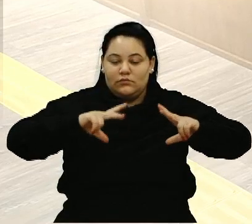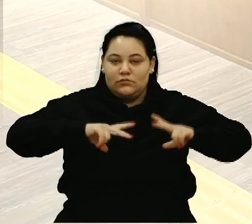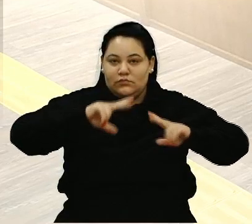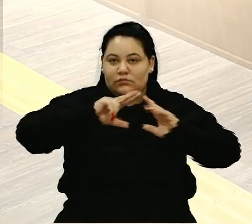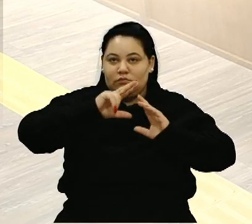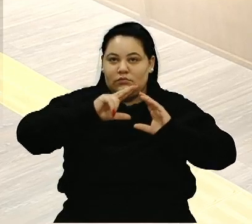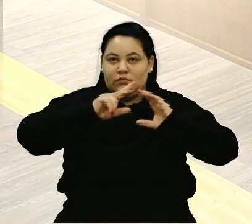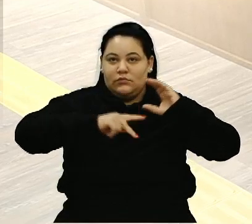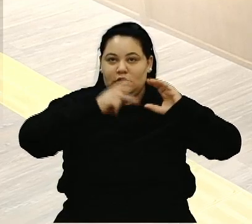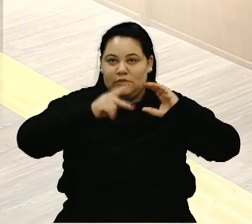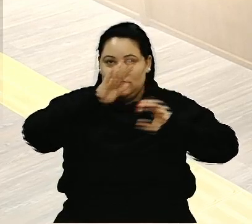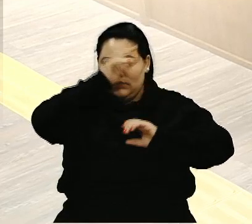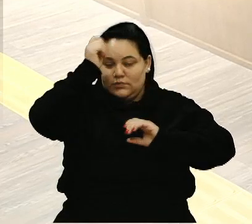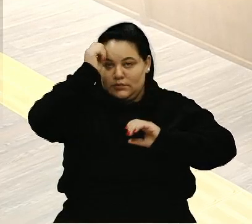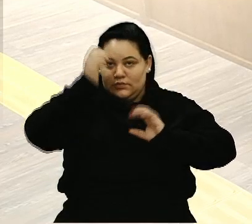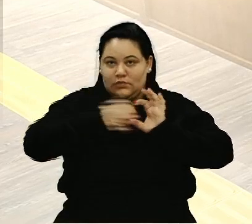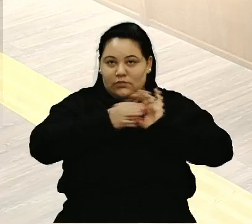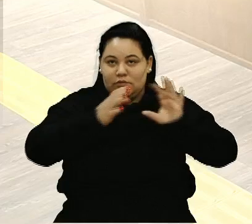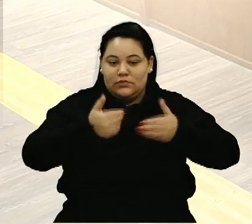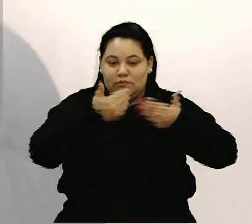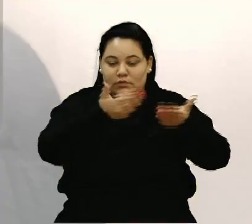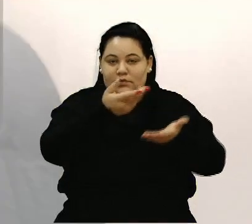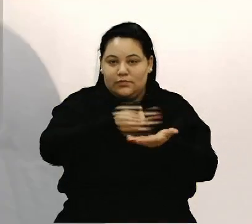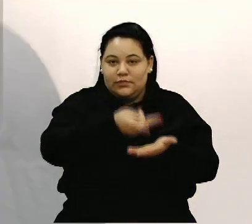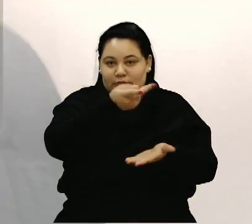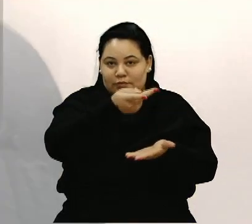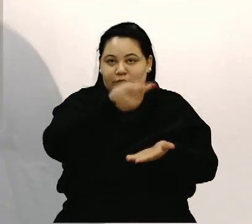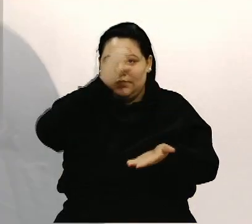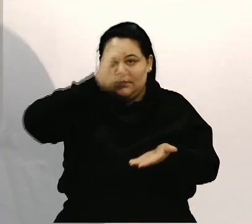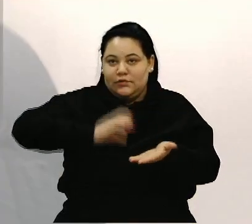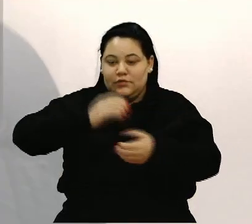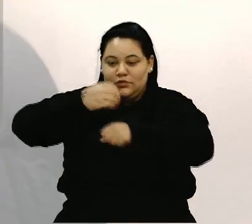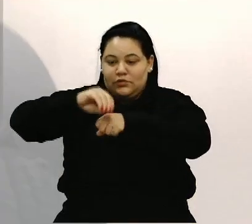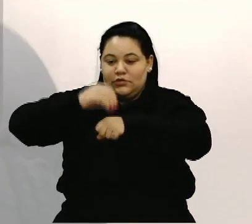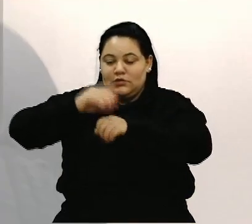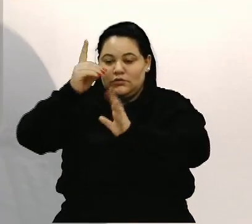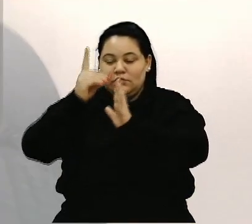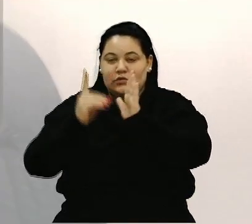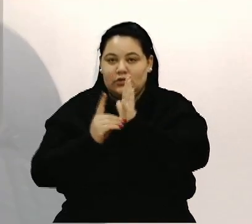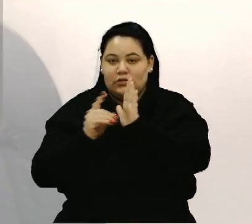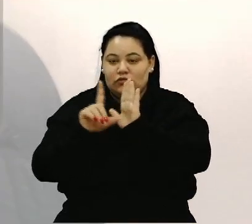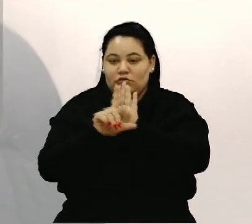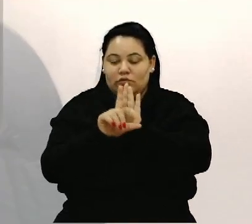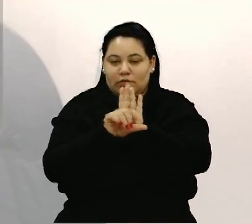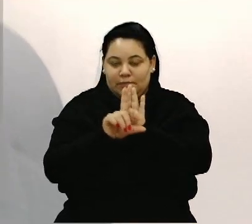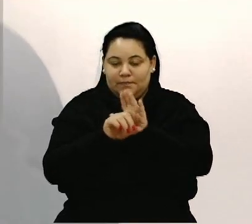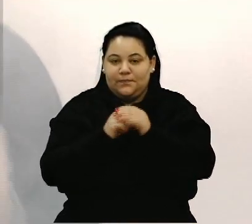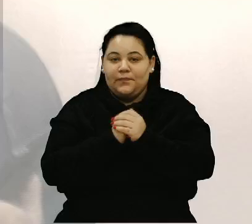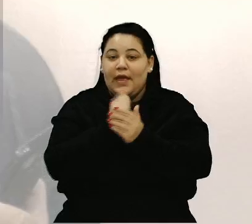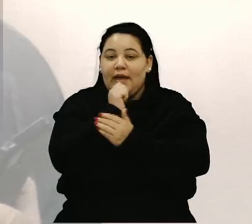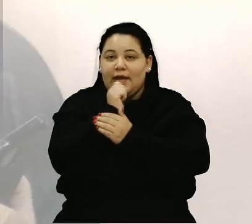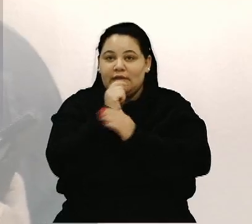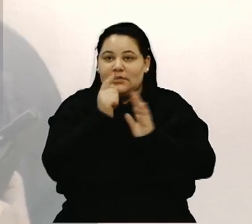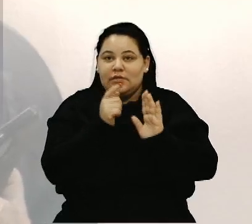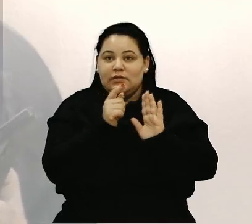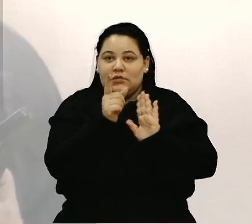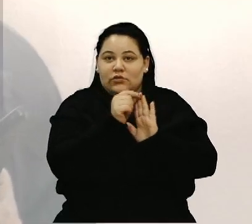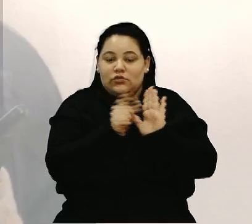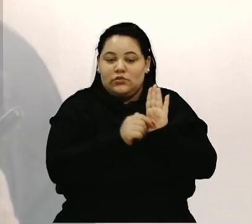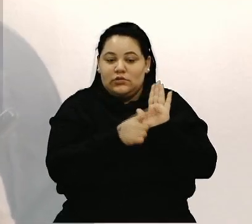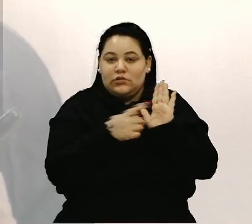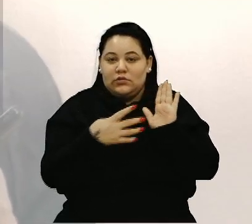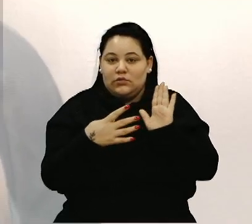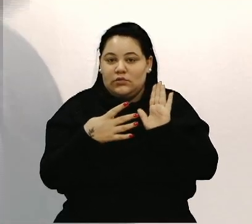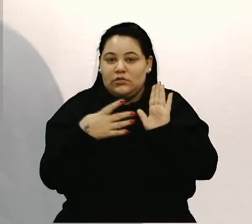a concessão de título de cidadão caxiense mediante a propositura de decreto legislativo. Ainda nesse sentido, o artigo 142, parágrafo